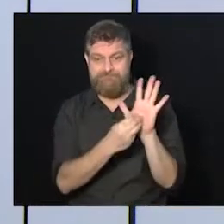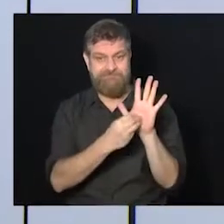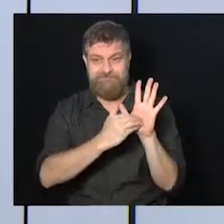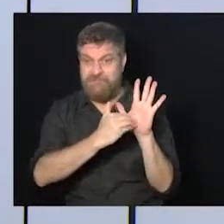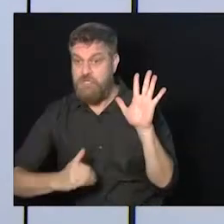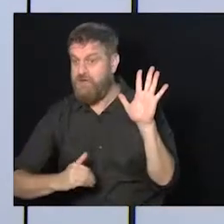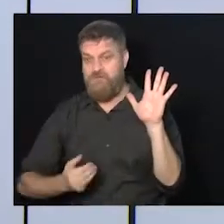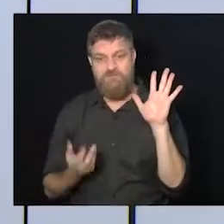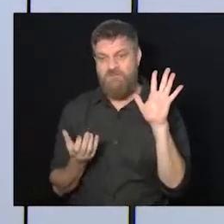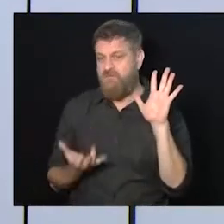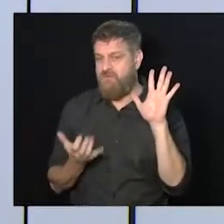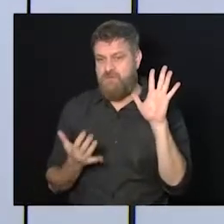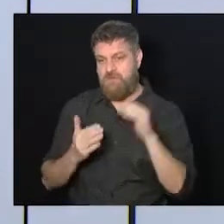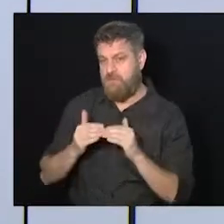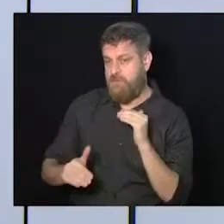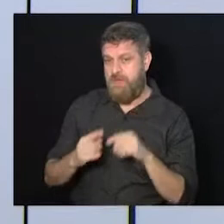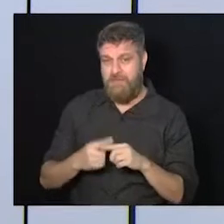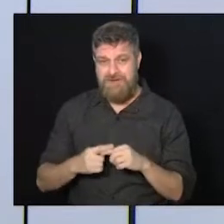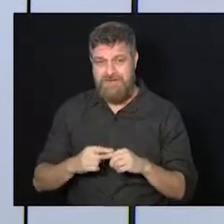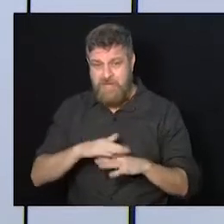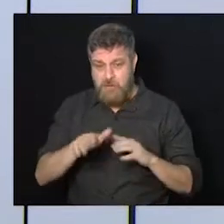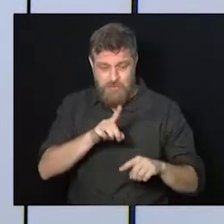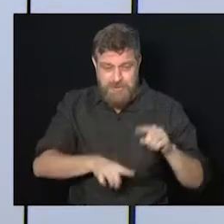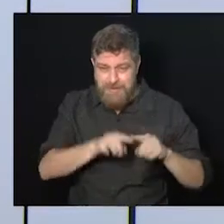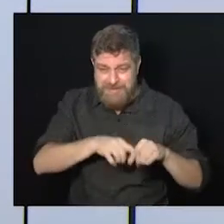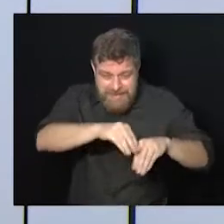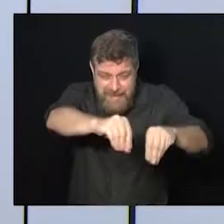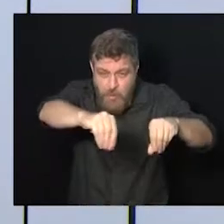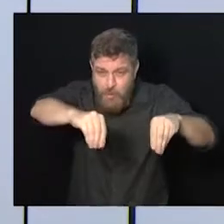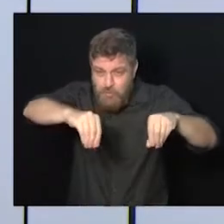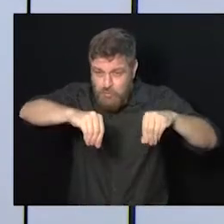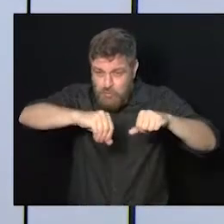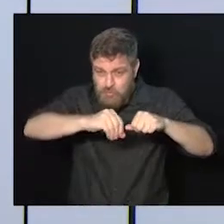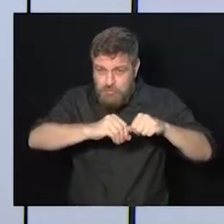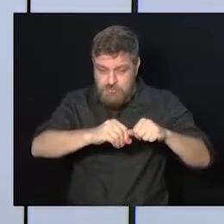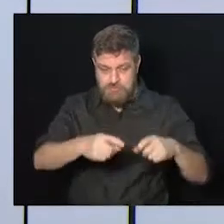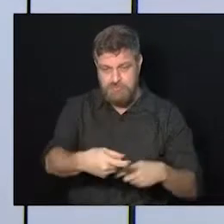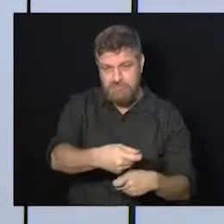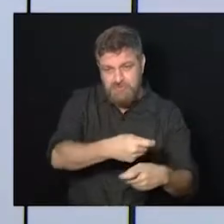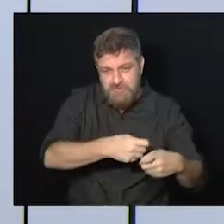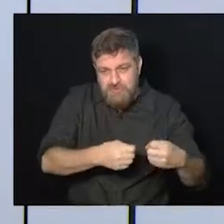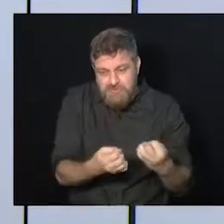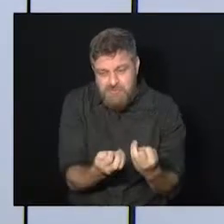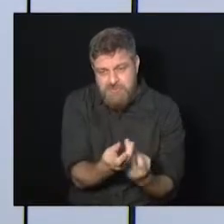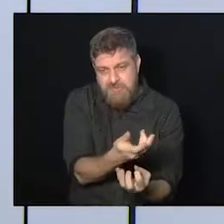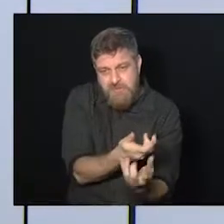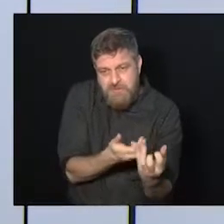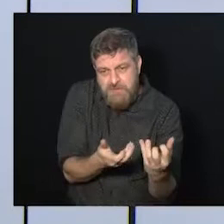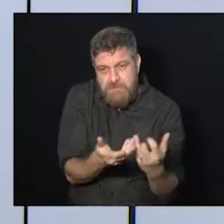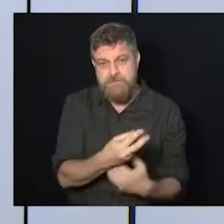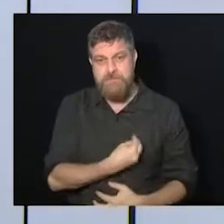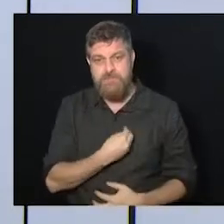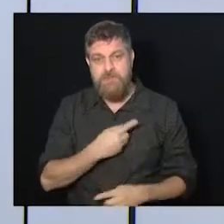Por quê? Toda a matéria orgânica do solo da floresta, ela é resultado da decomposição